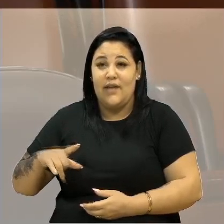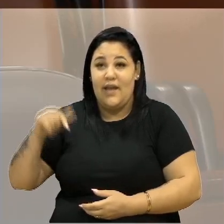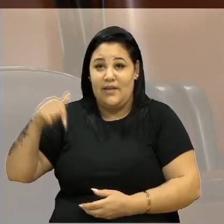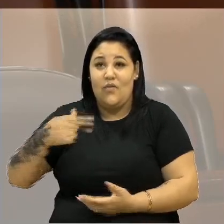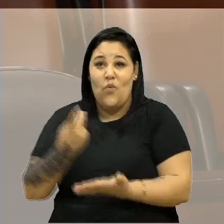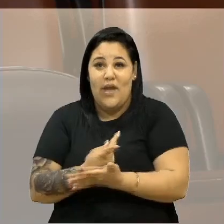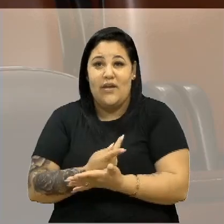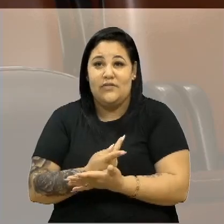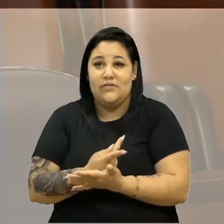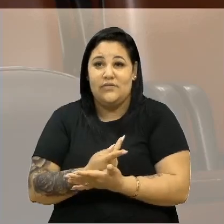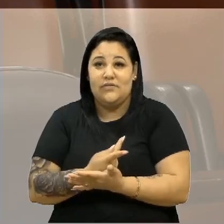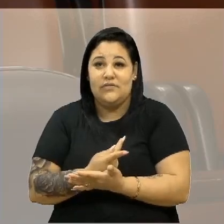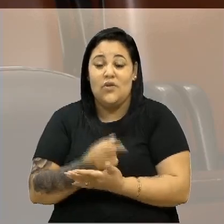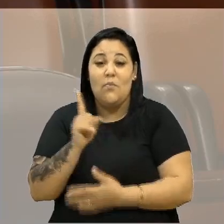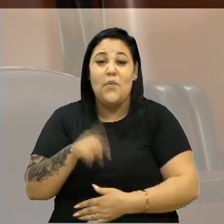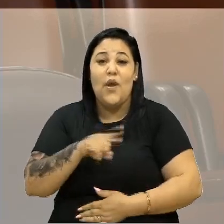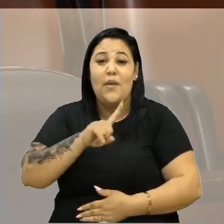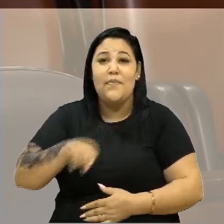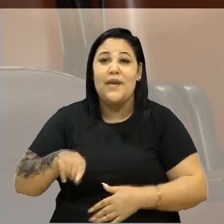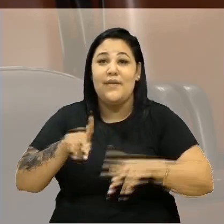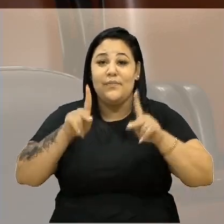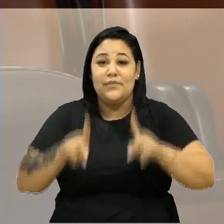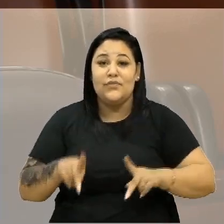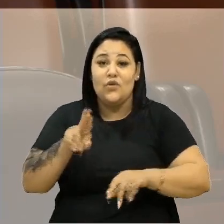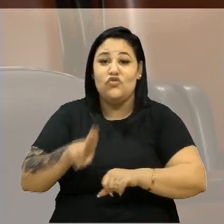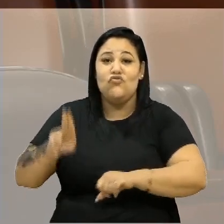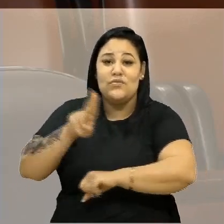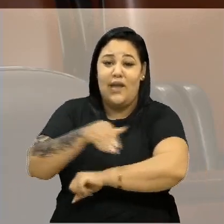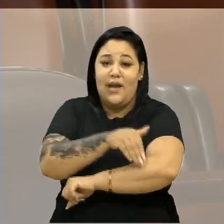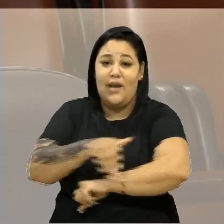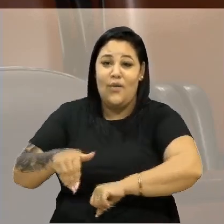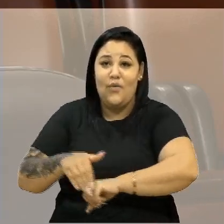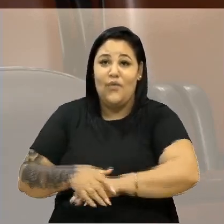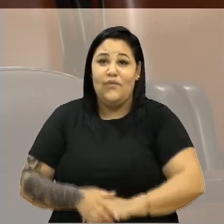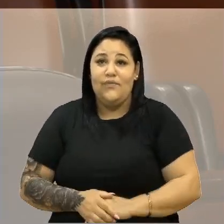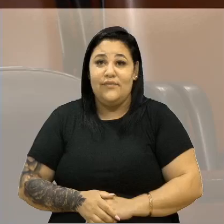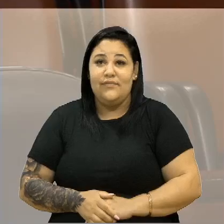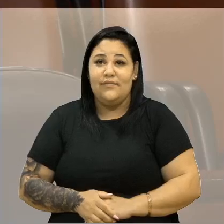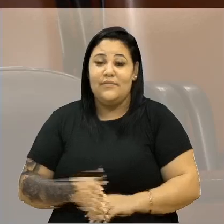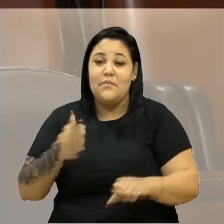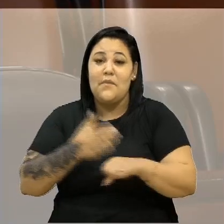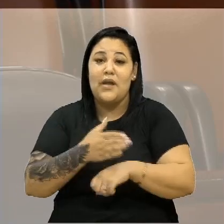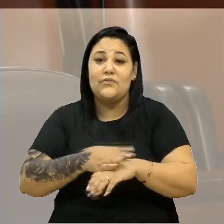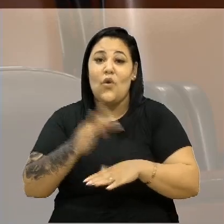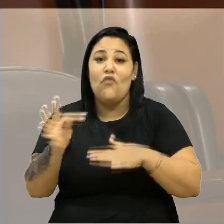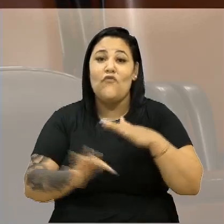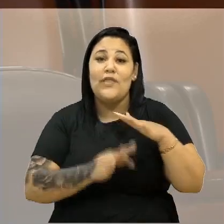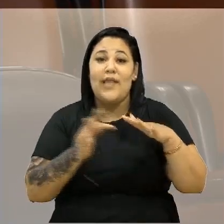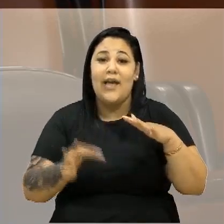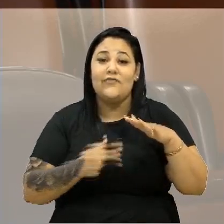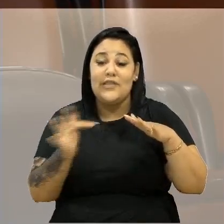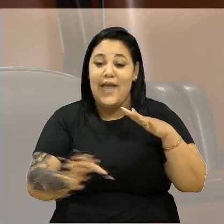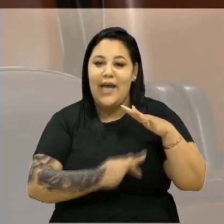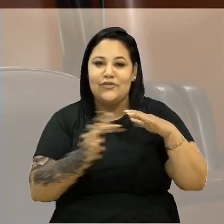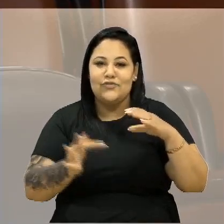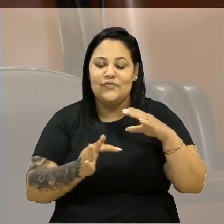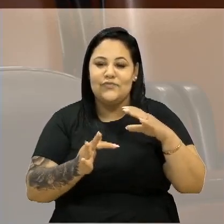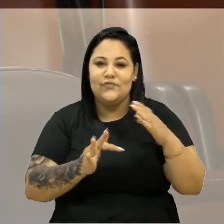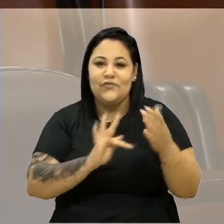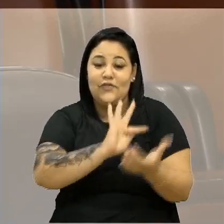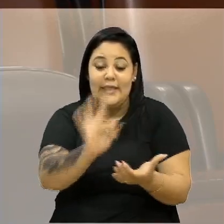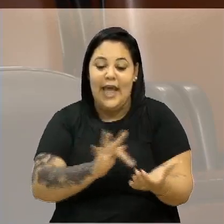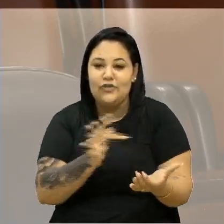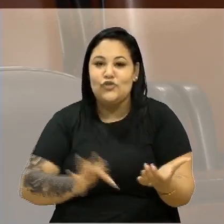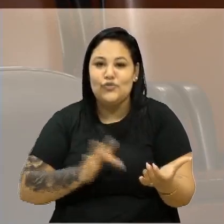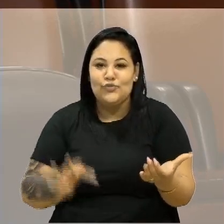cidade, inclusive de proibir as pessoas de ocuparem a rua. Foi matéria no Fantástico. Aqui as pessoas num bar,